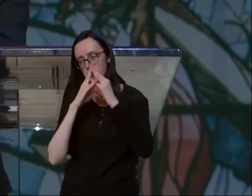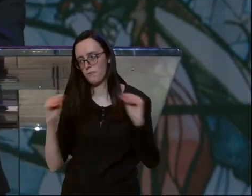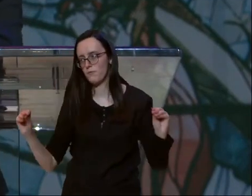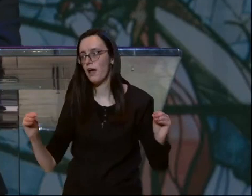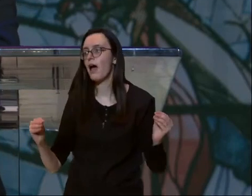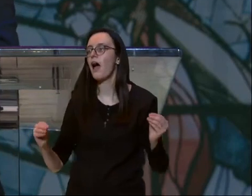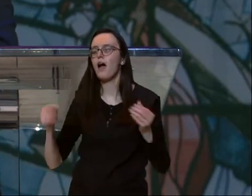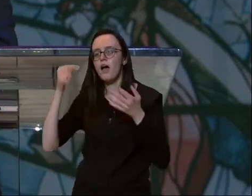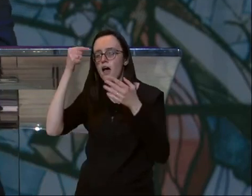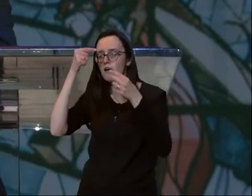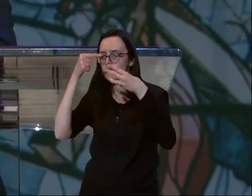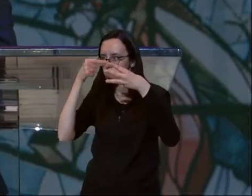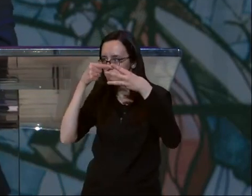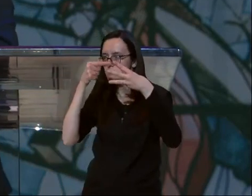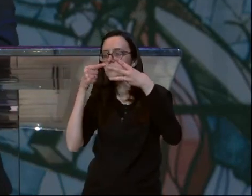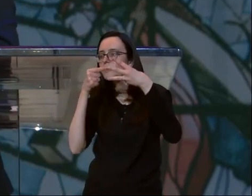próxima